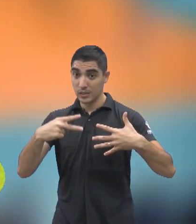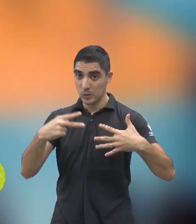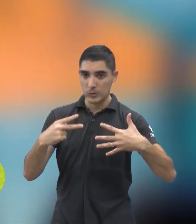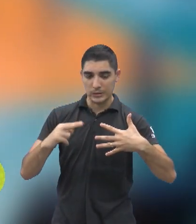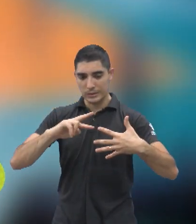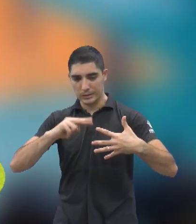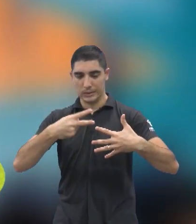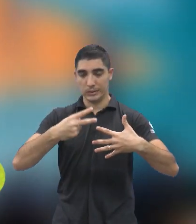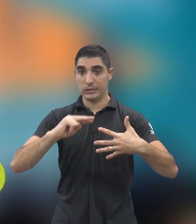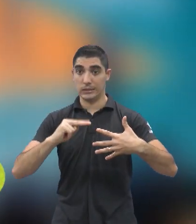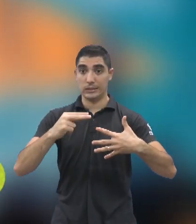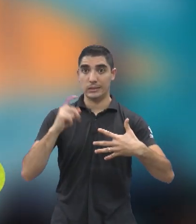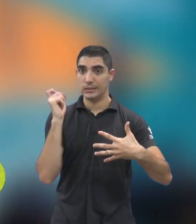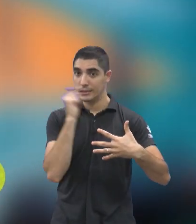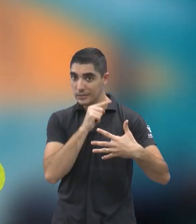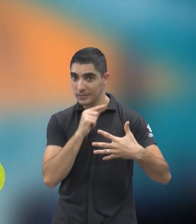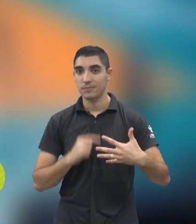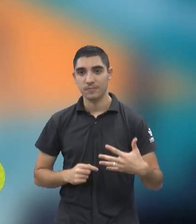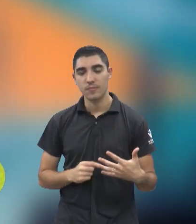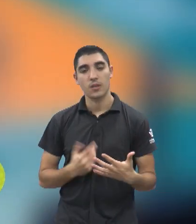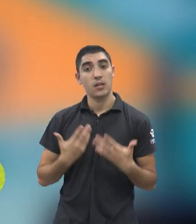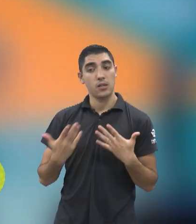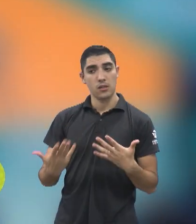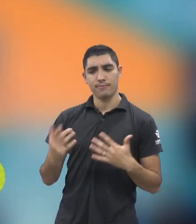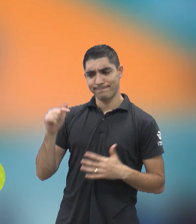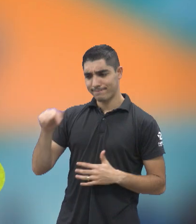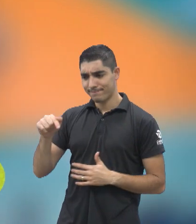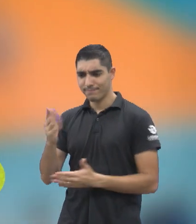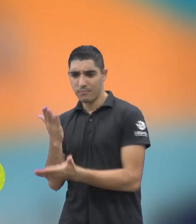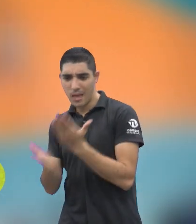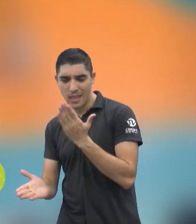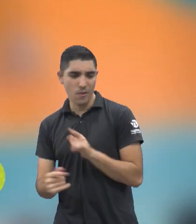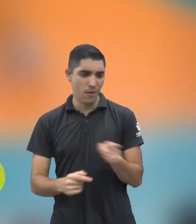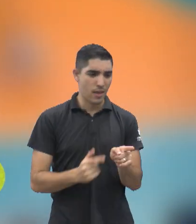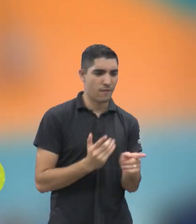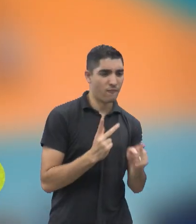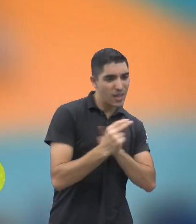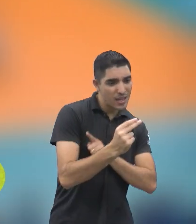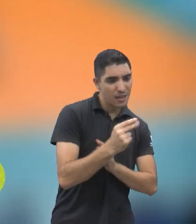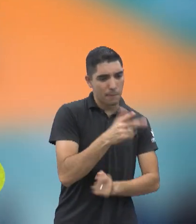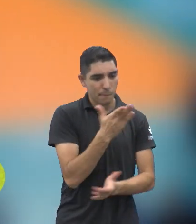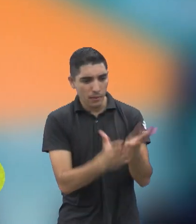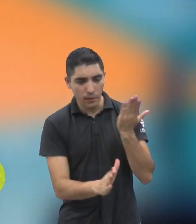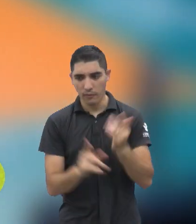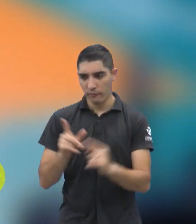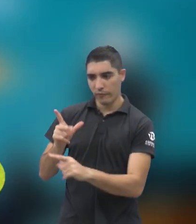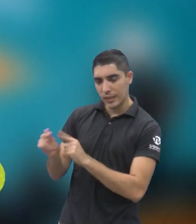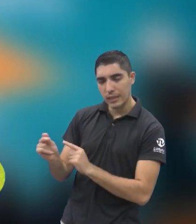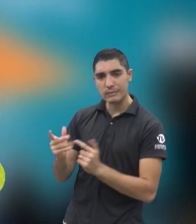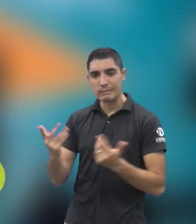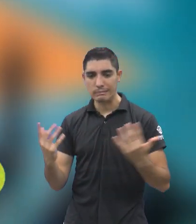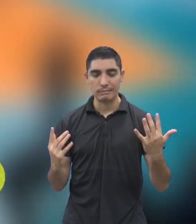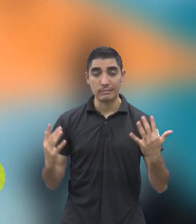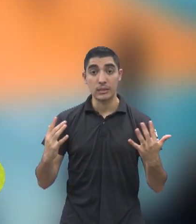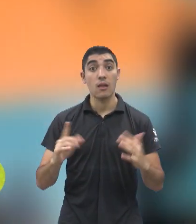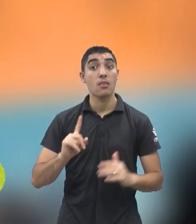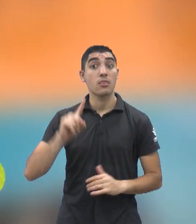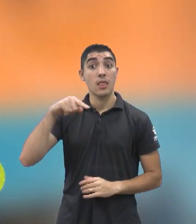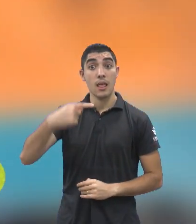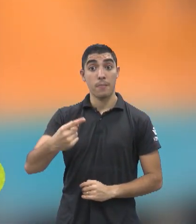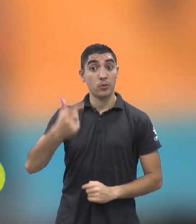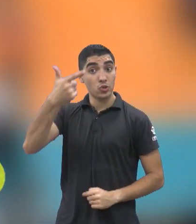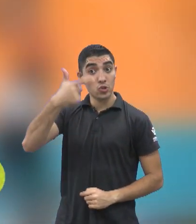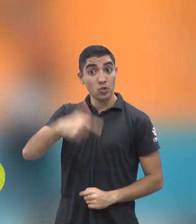E entre tropeços e vitórias de ambas as equipes, a 21ª e penúltima rodada marcou o encontro entre